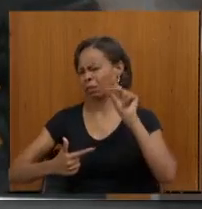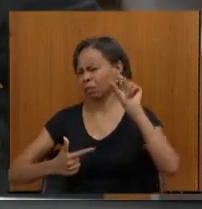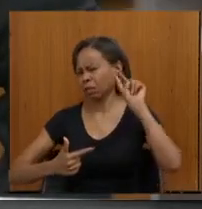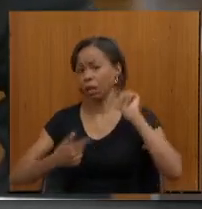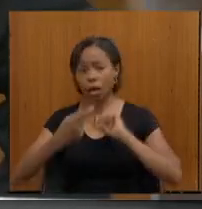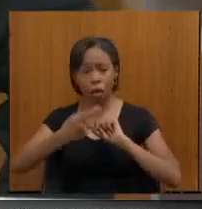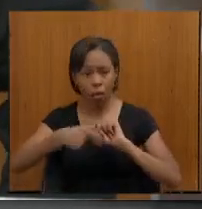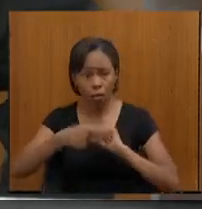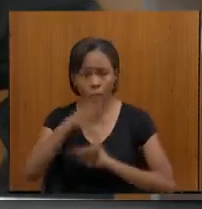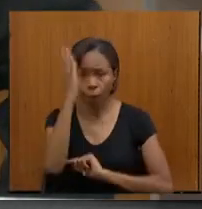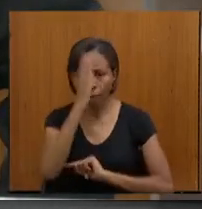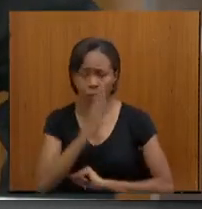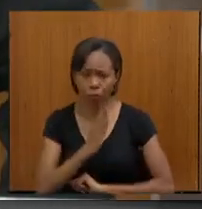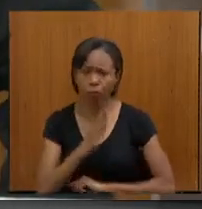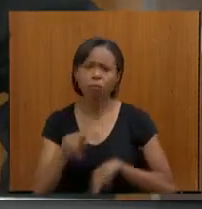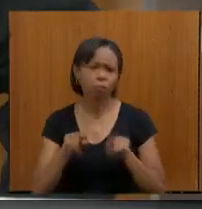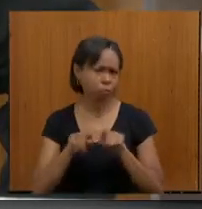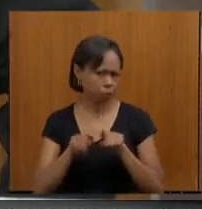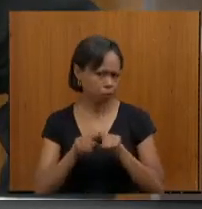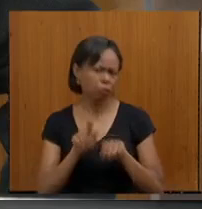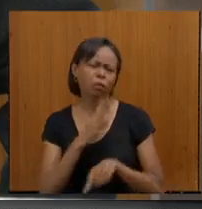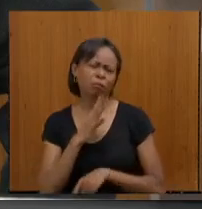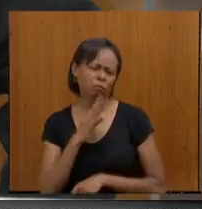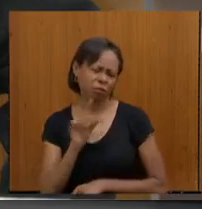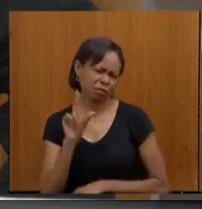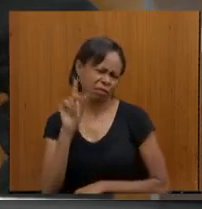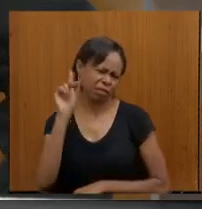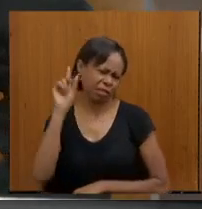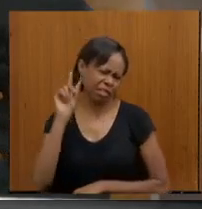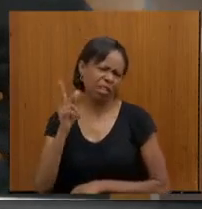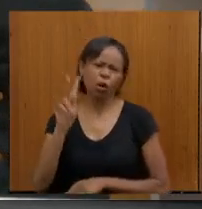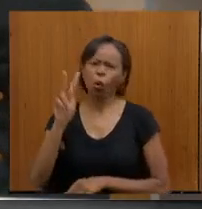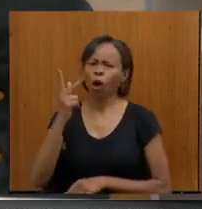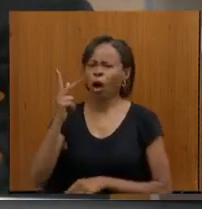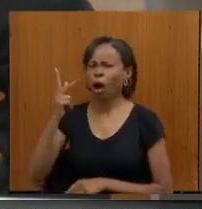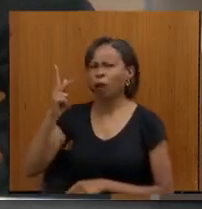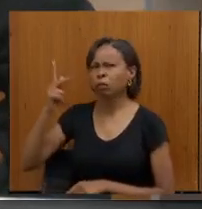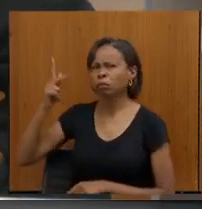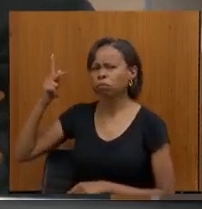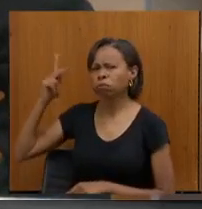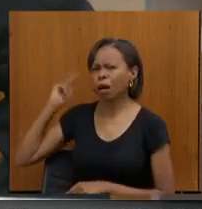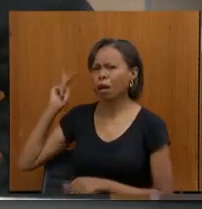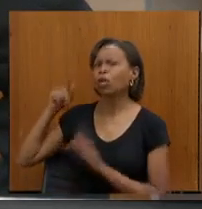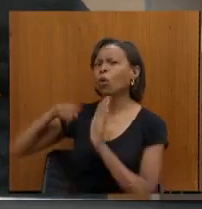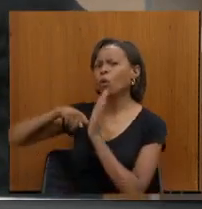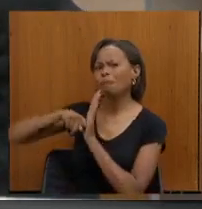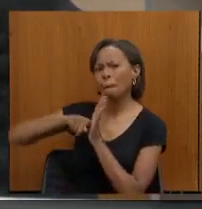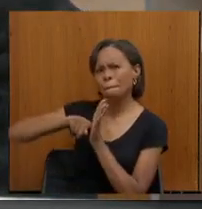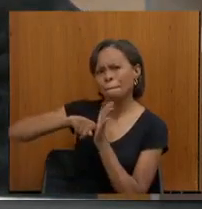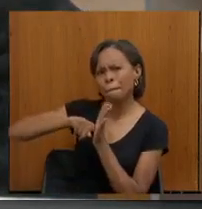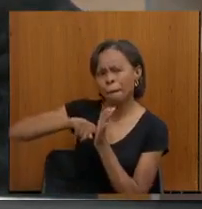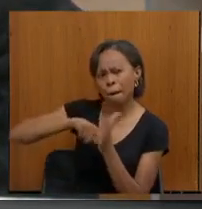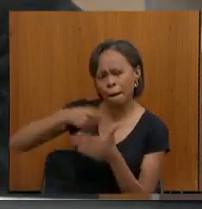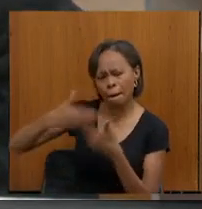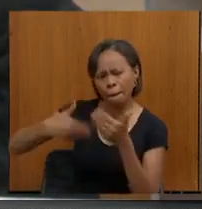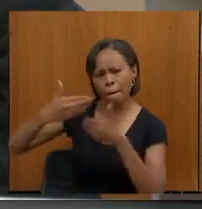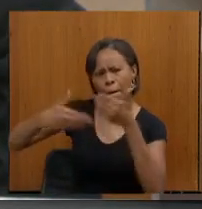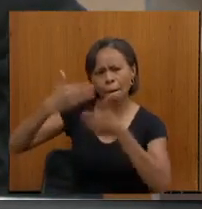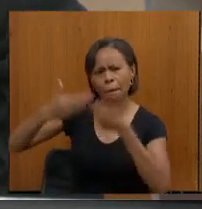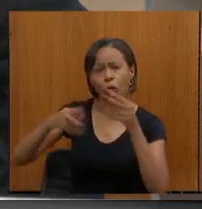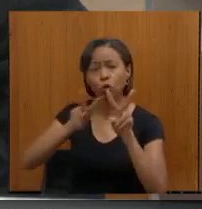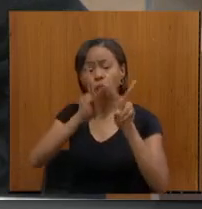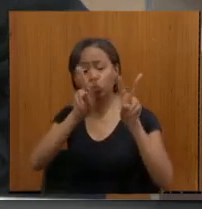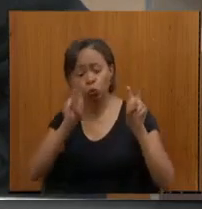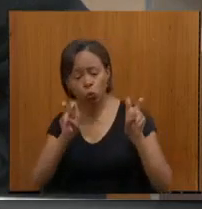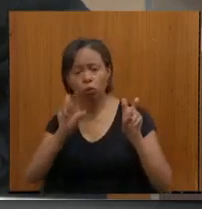aqui no Brasil não é diferente né É nós já temos uma longa história do de pesquisa e desenvolvimento em cima de